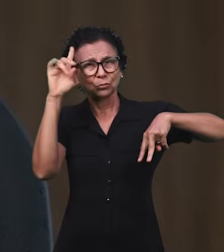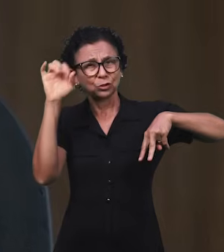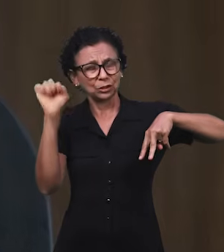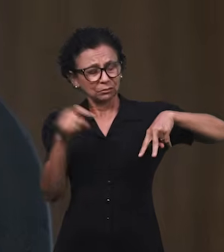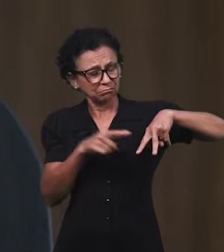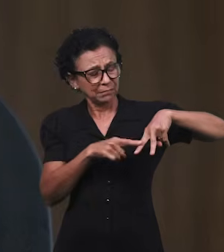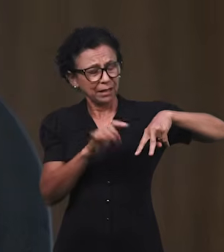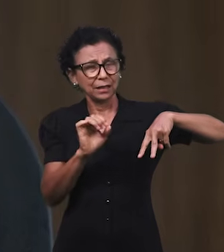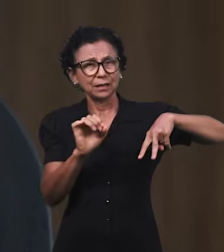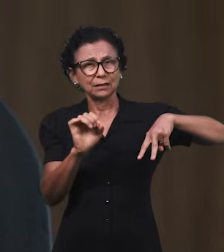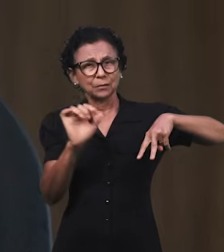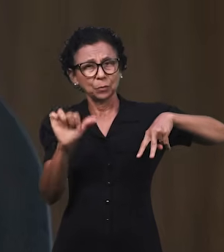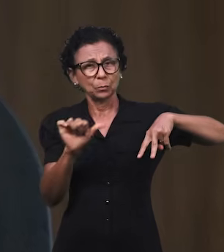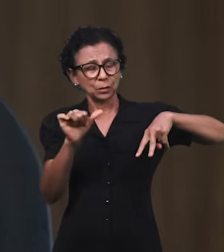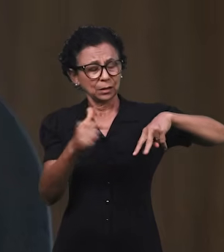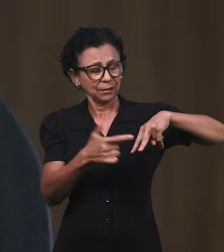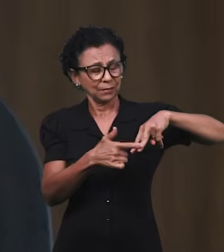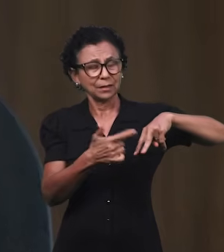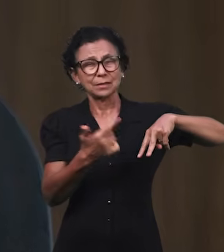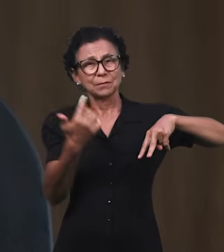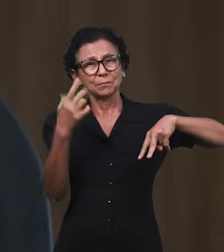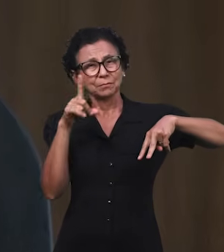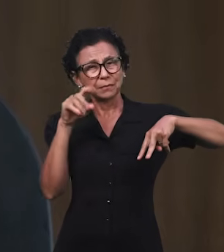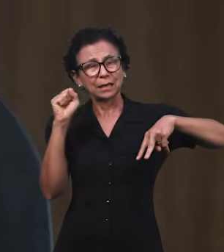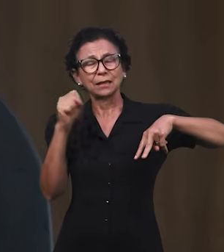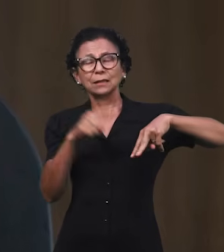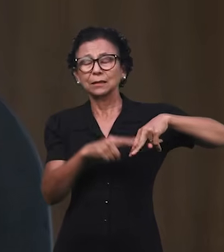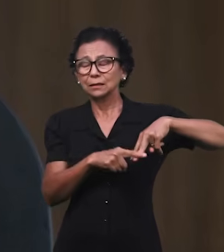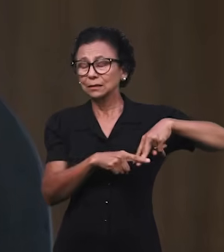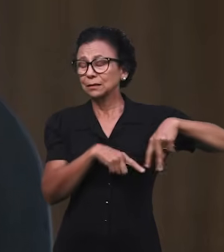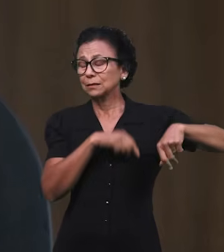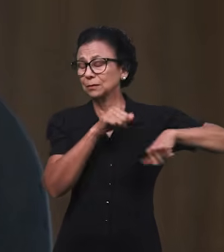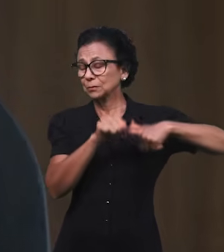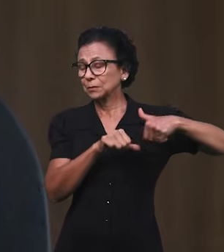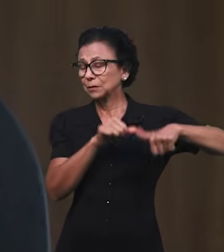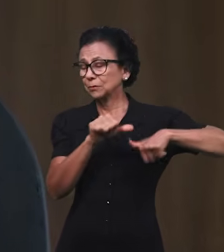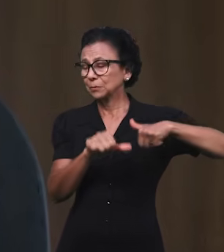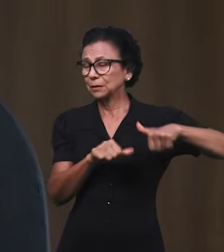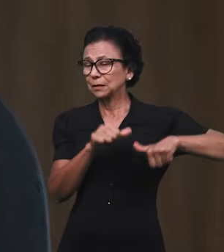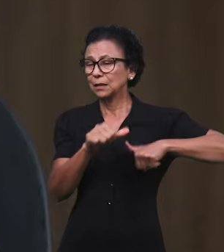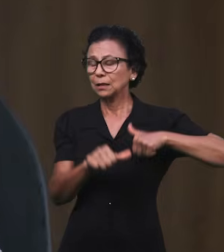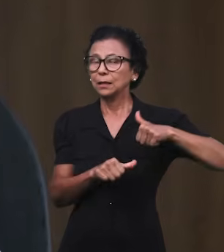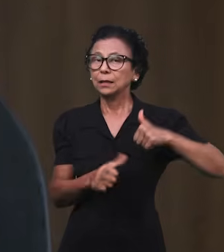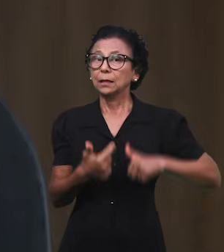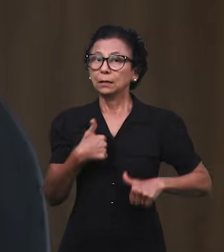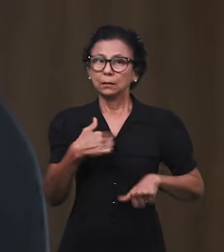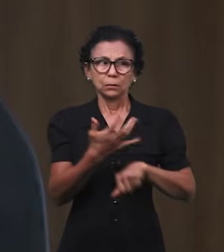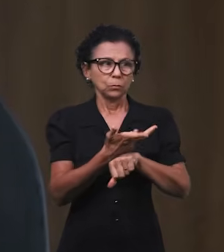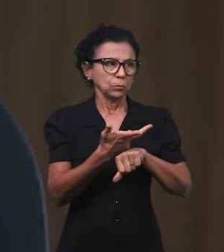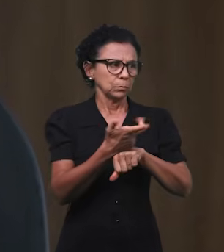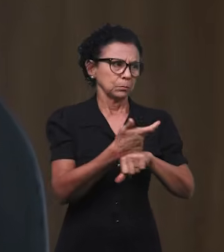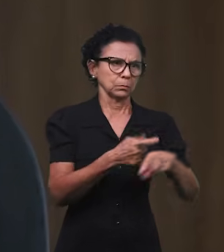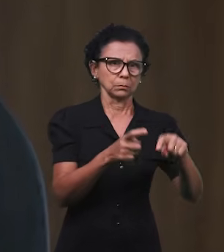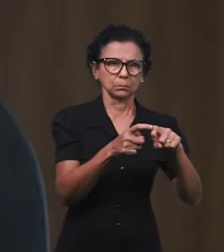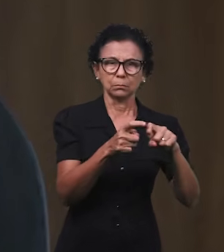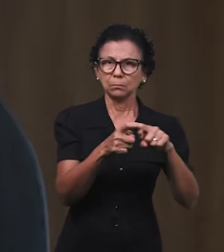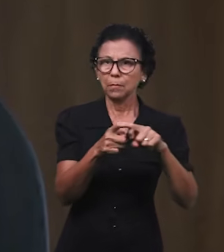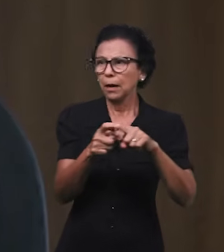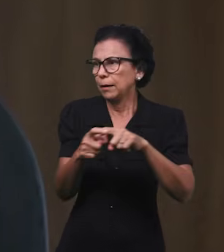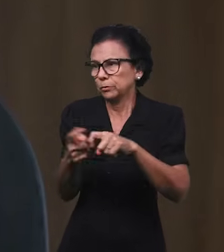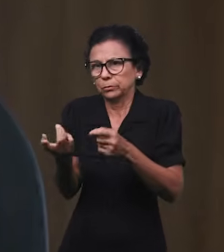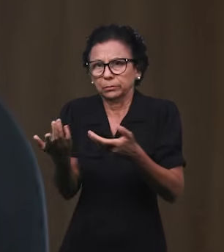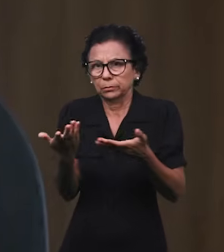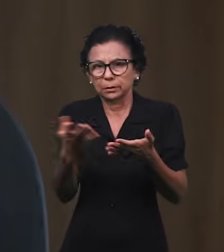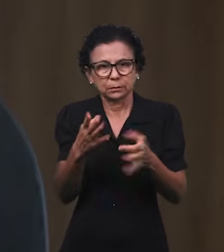eu fui a um ortopedista, como a doutora tinha falado, né, que você vai em busca de se acertar alguma coisa sem saber, né, o